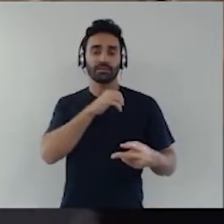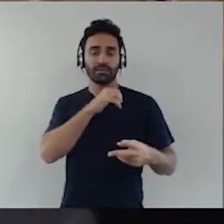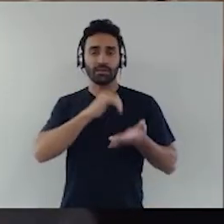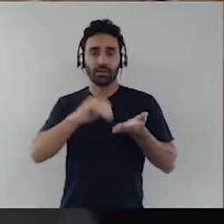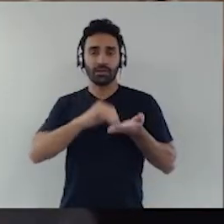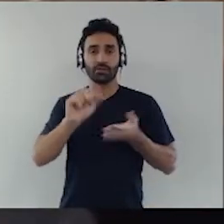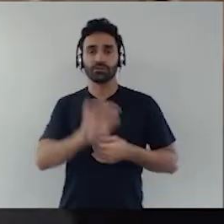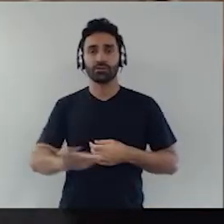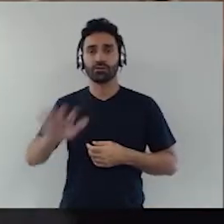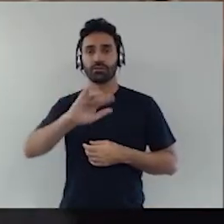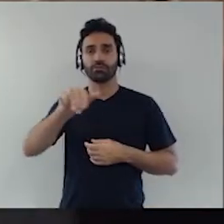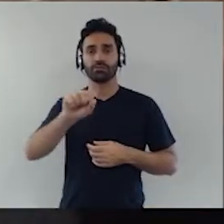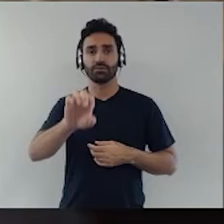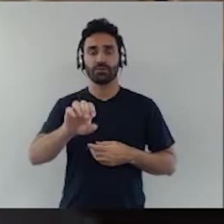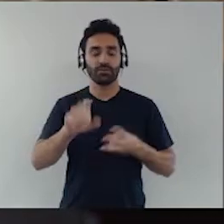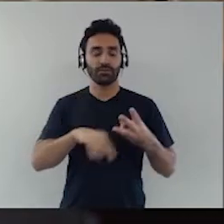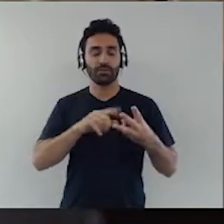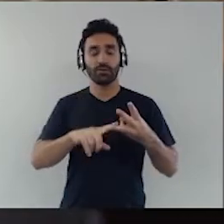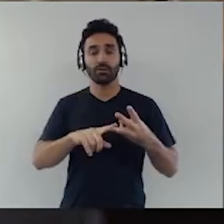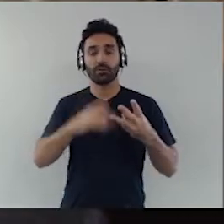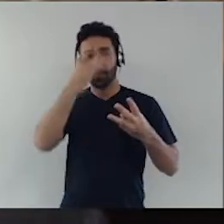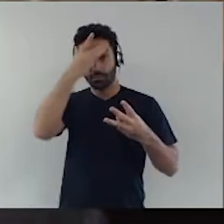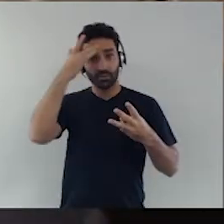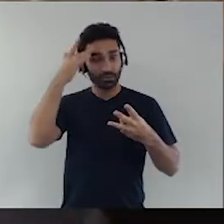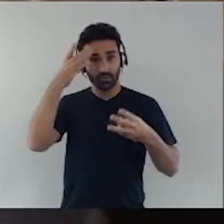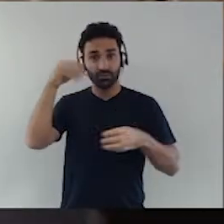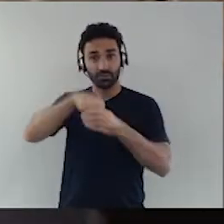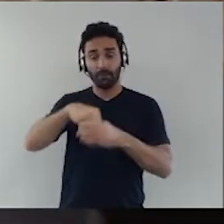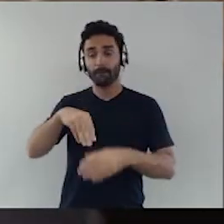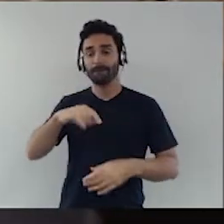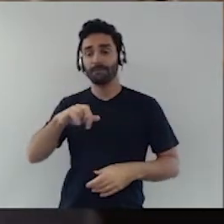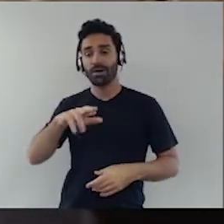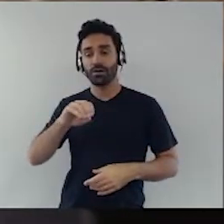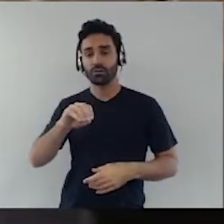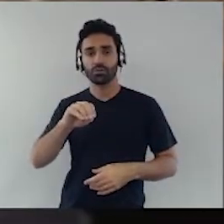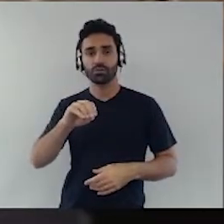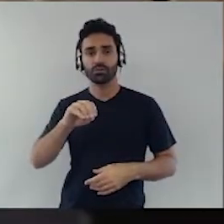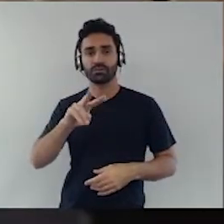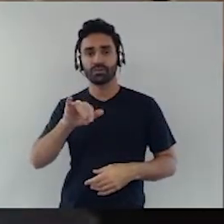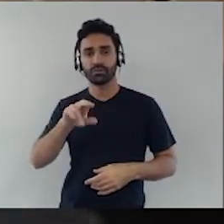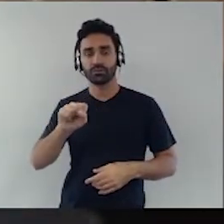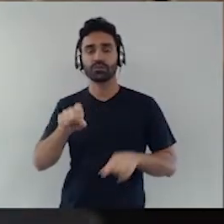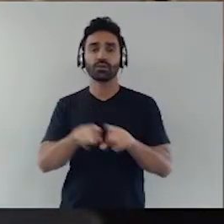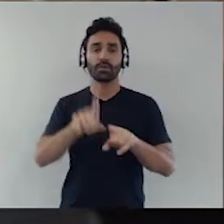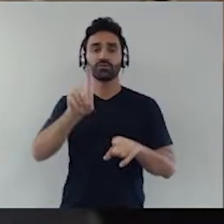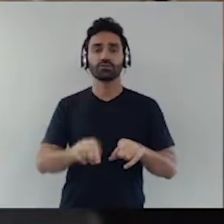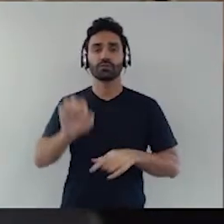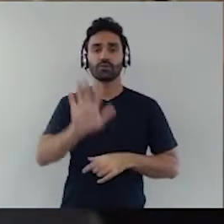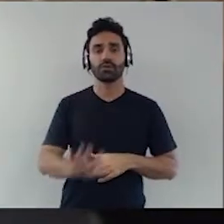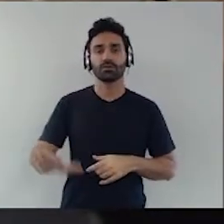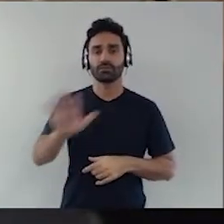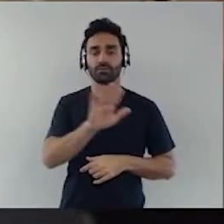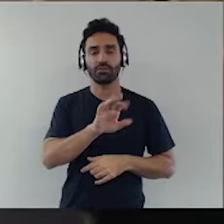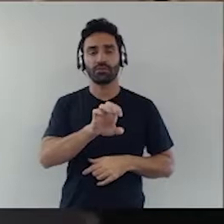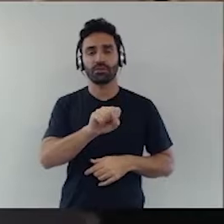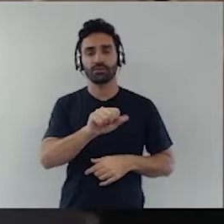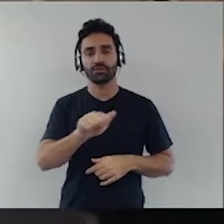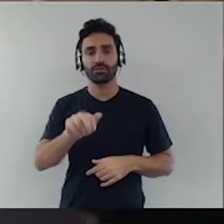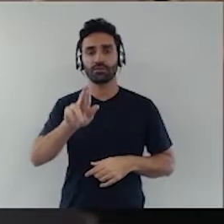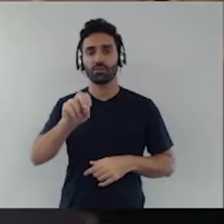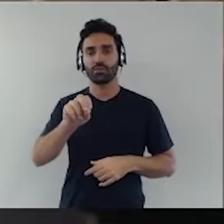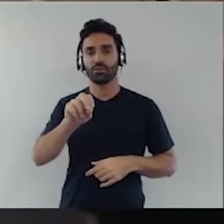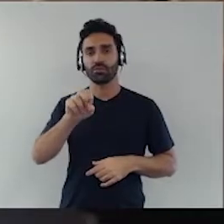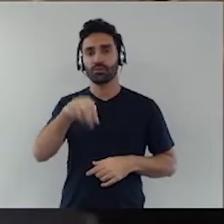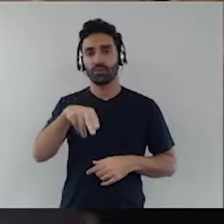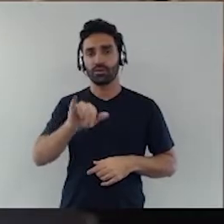Alberto Simonetti, nosso membro honorário vitalício Marcos Vinícius Furtado Coelho e o diretor nacional da ESA, Rony